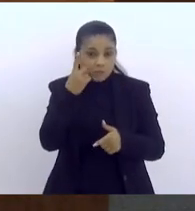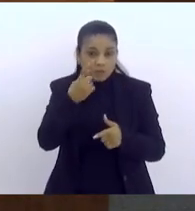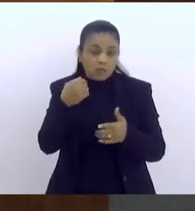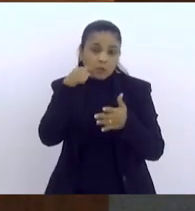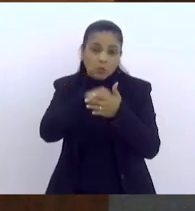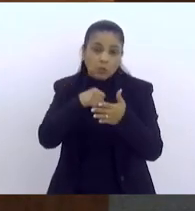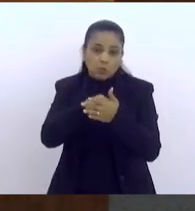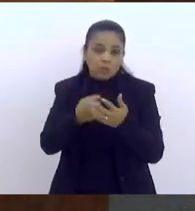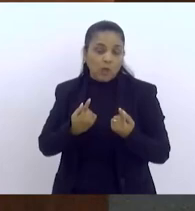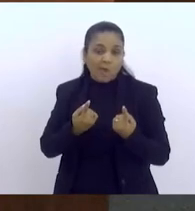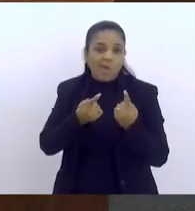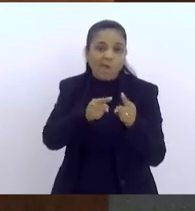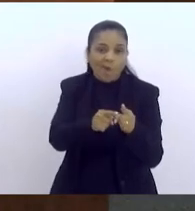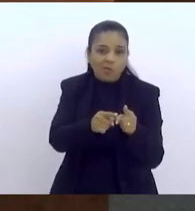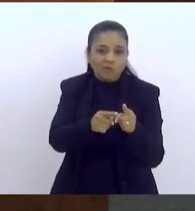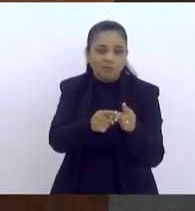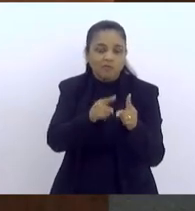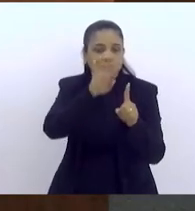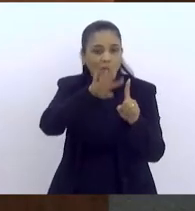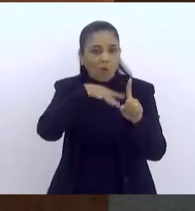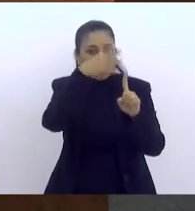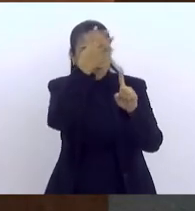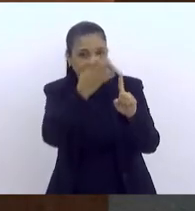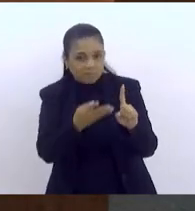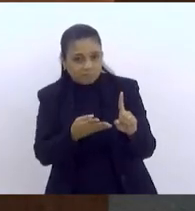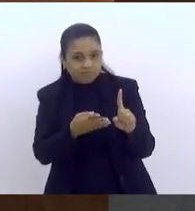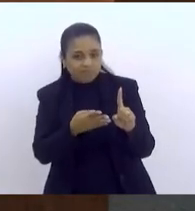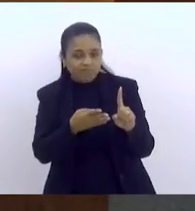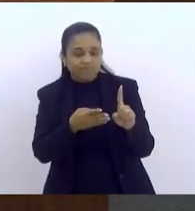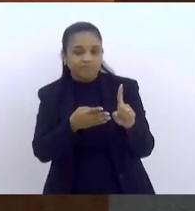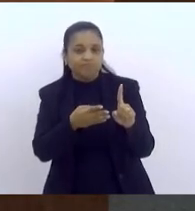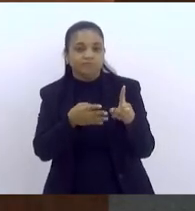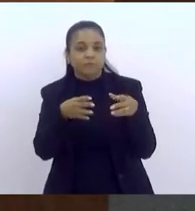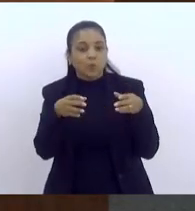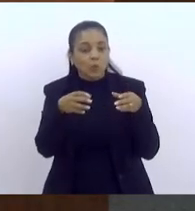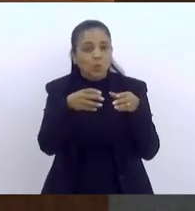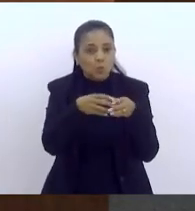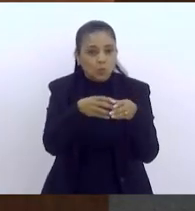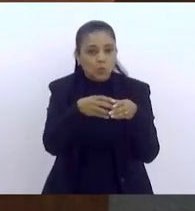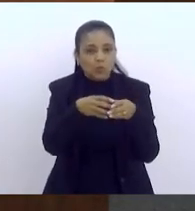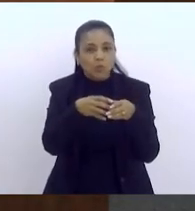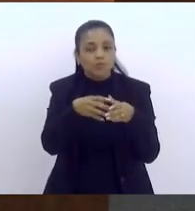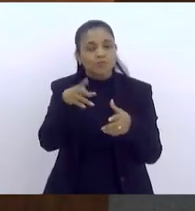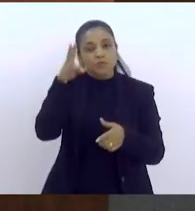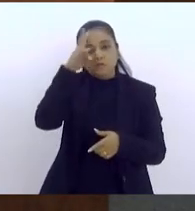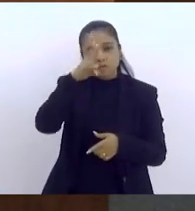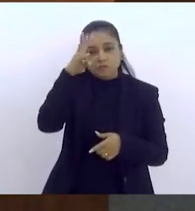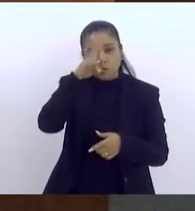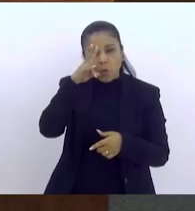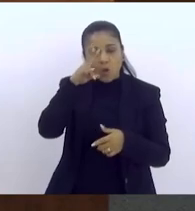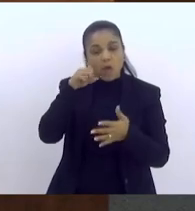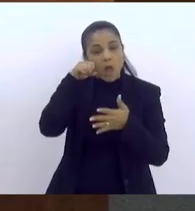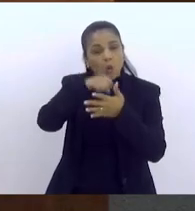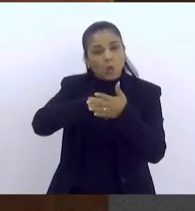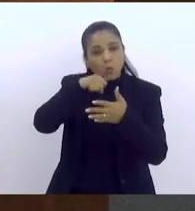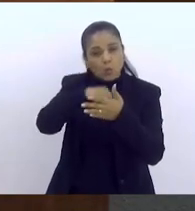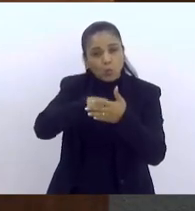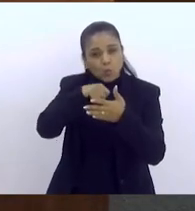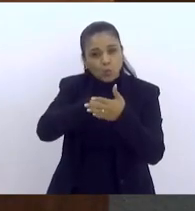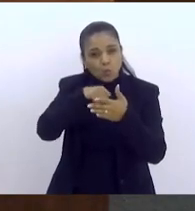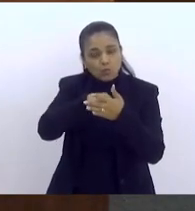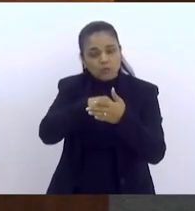contra se homenagear um grupo que tem como parte da sua história a luta pelo direito da